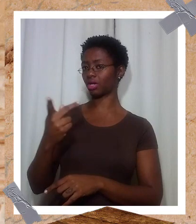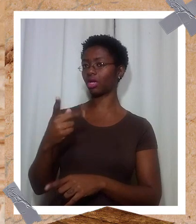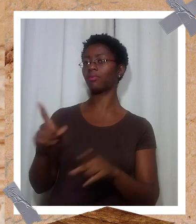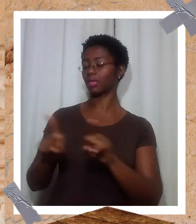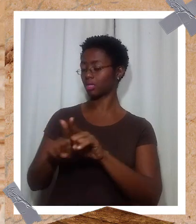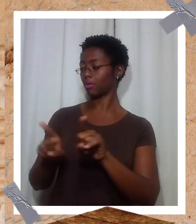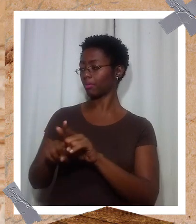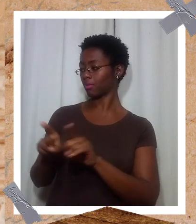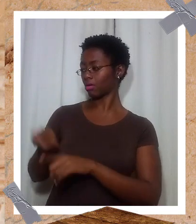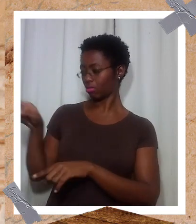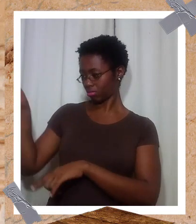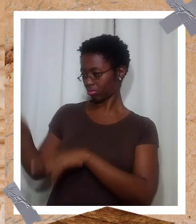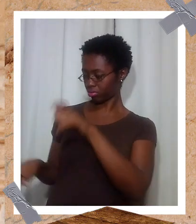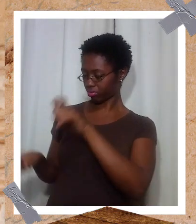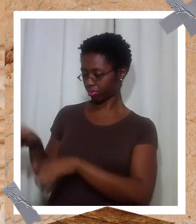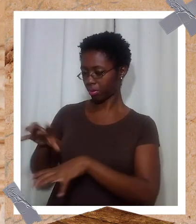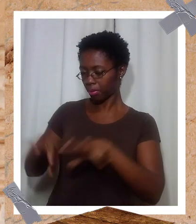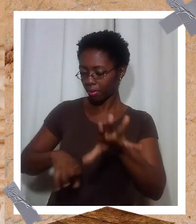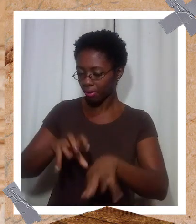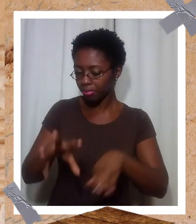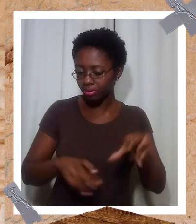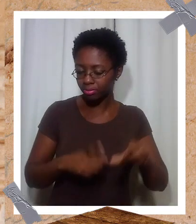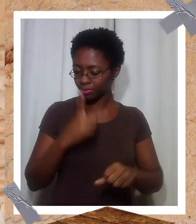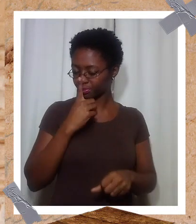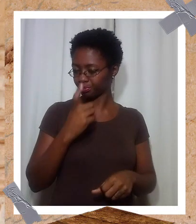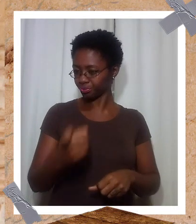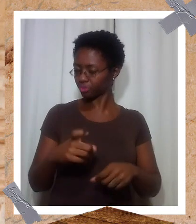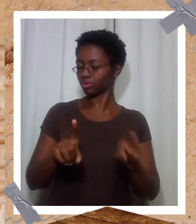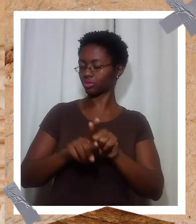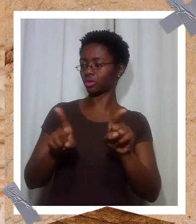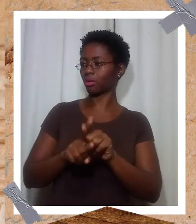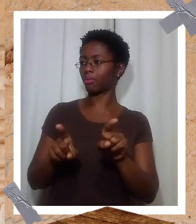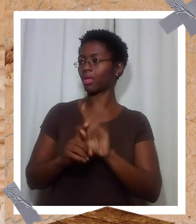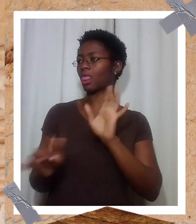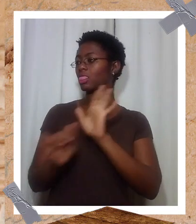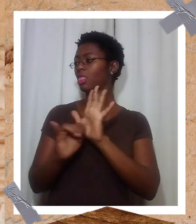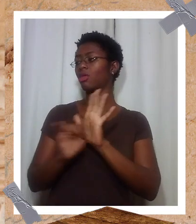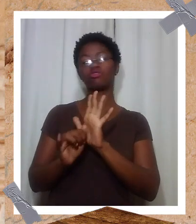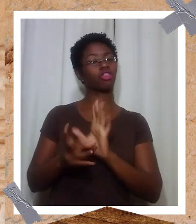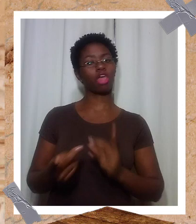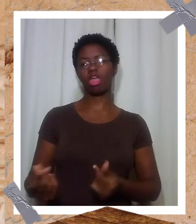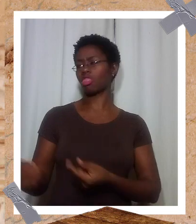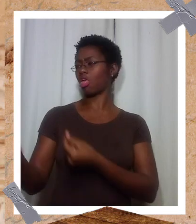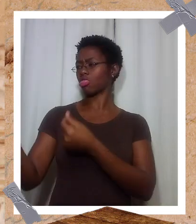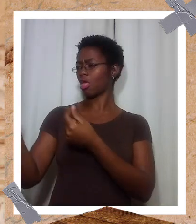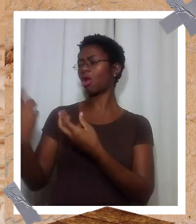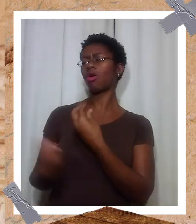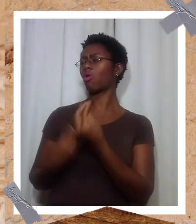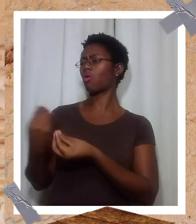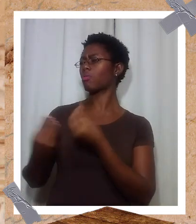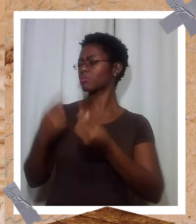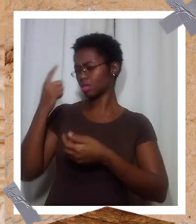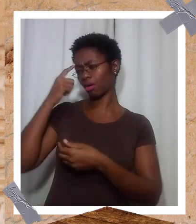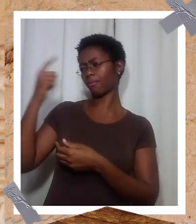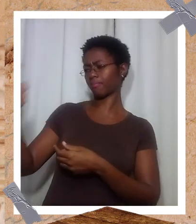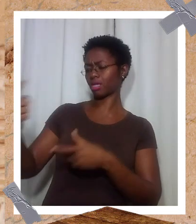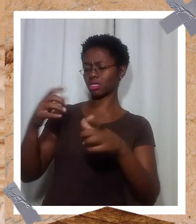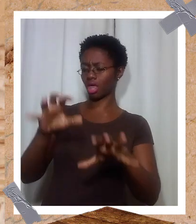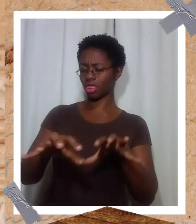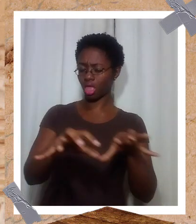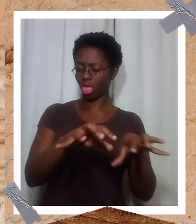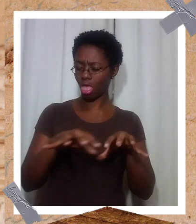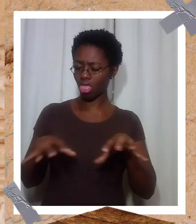catador de materiais recicláveis, que é uma identidade eterna, né? Como que essa noção de território, na sua trajetória,